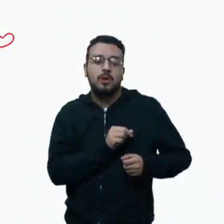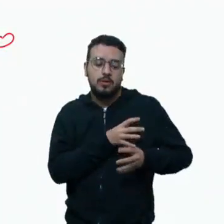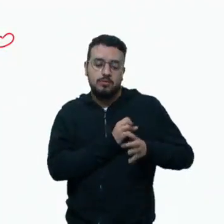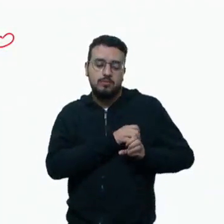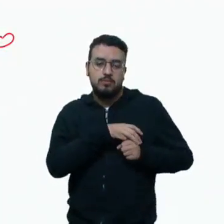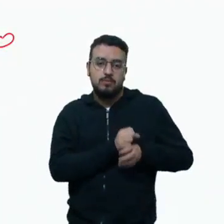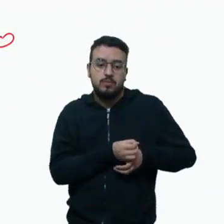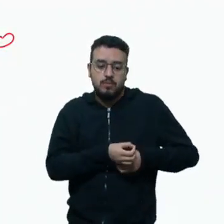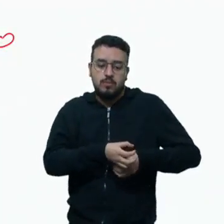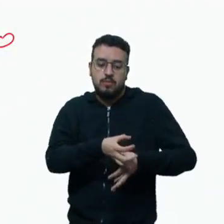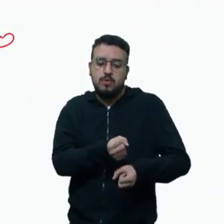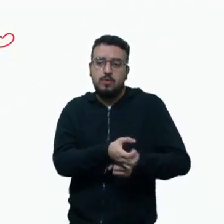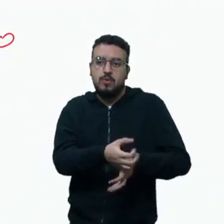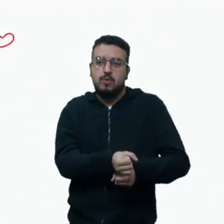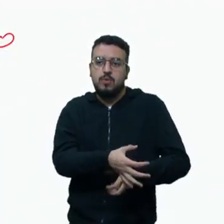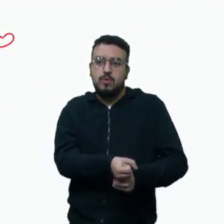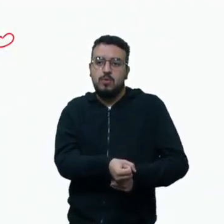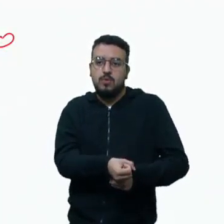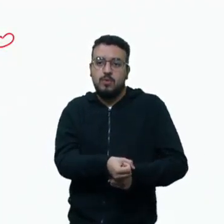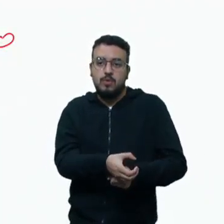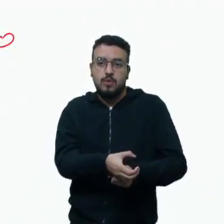O epicárdio,